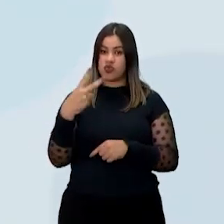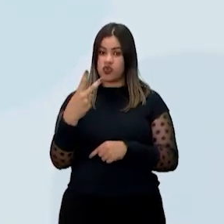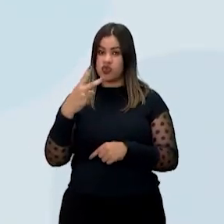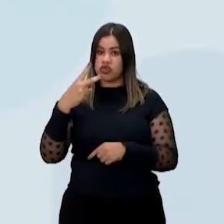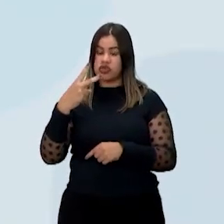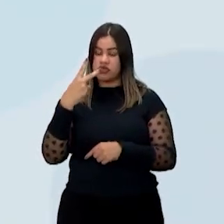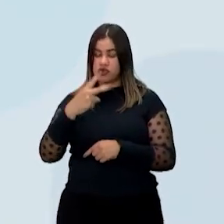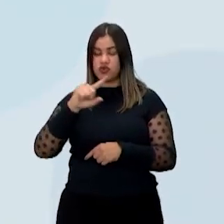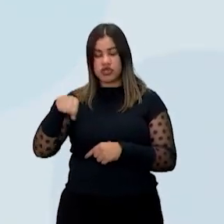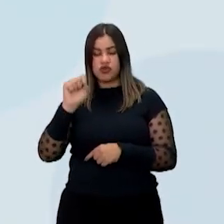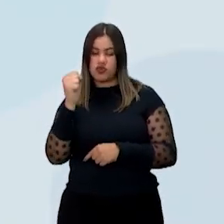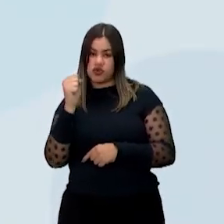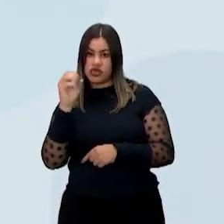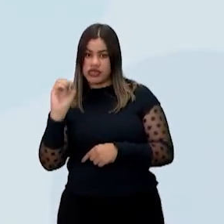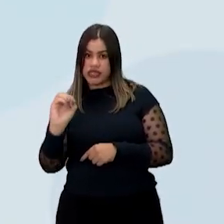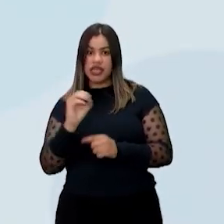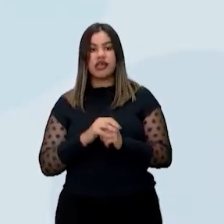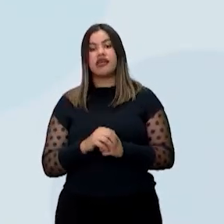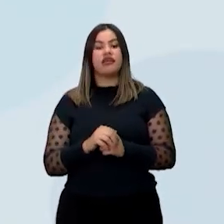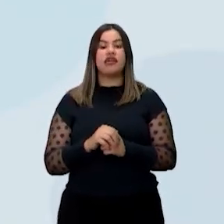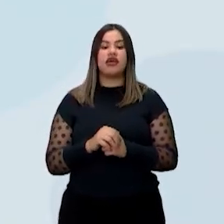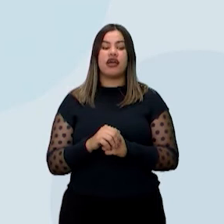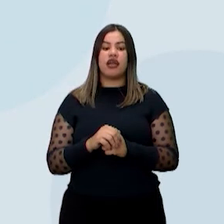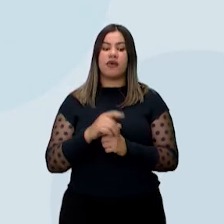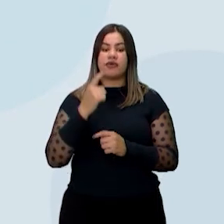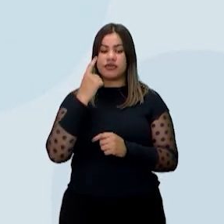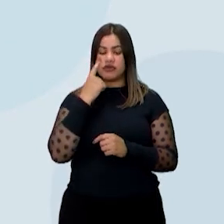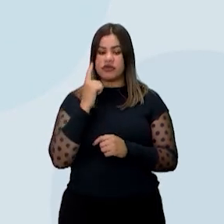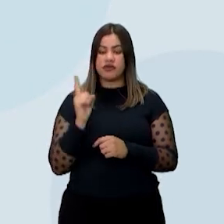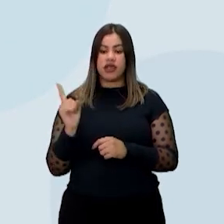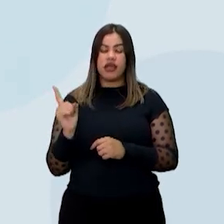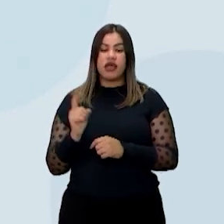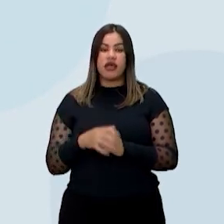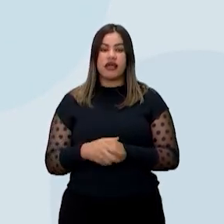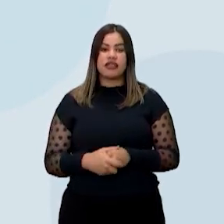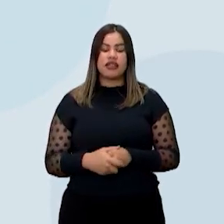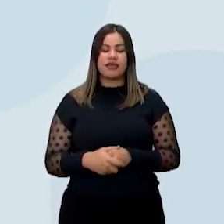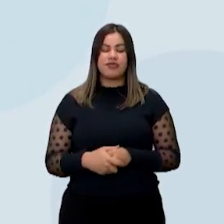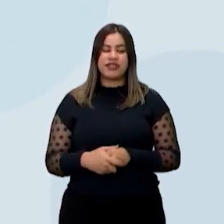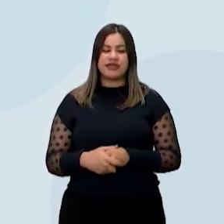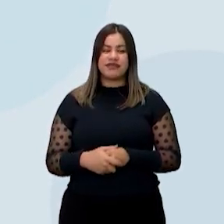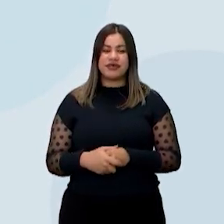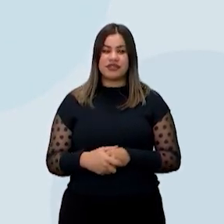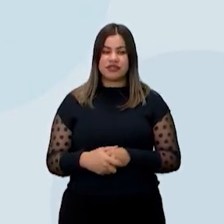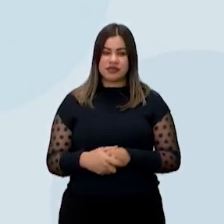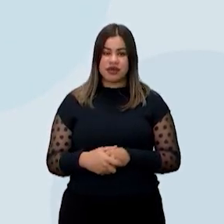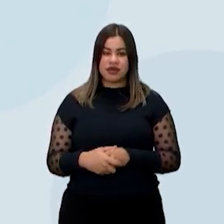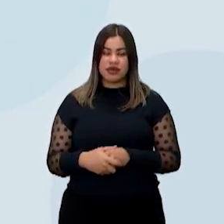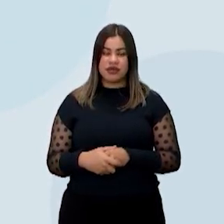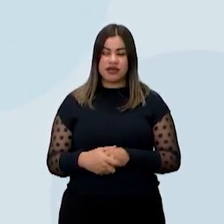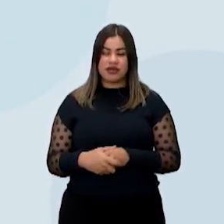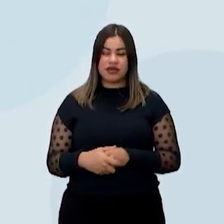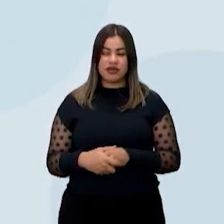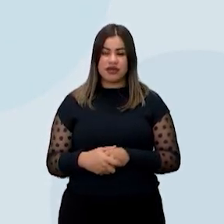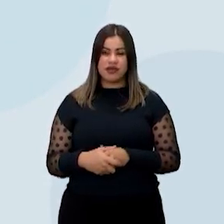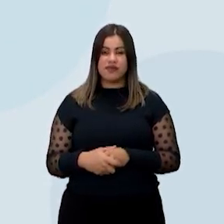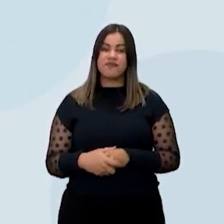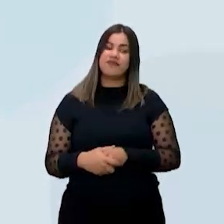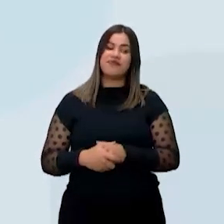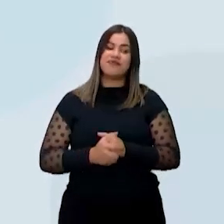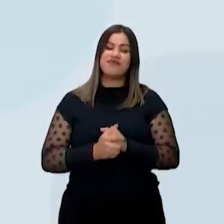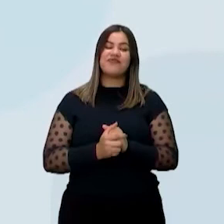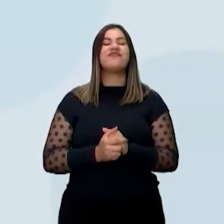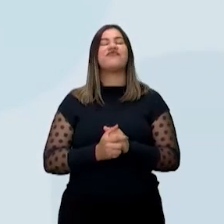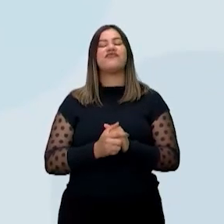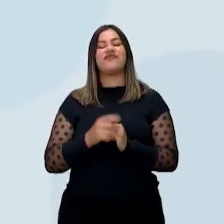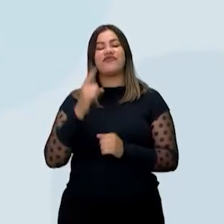é uma possibilidade, ó. 5 salgadinhos, vou escrever aqui, vou dar uma abreviada, custam R$ 2,80, a